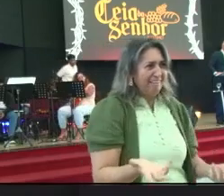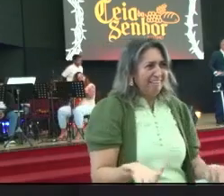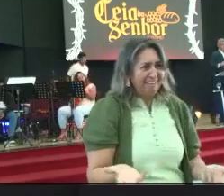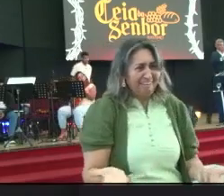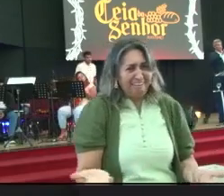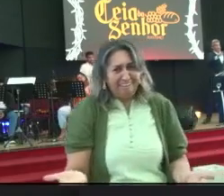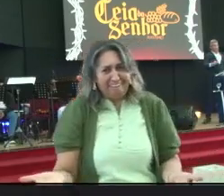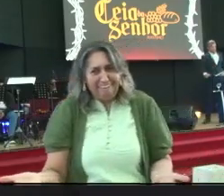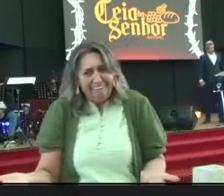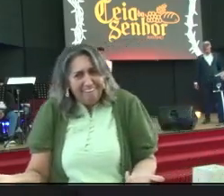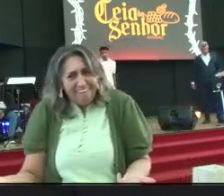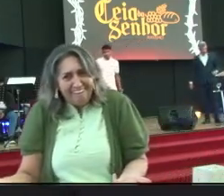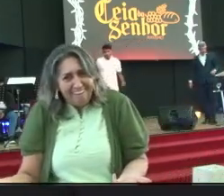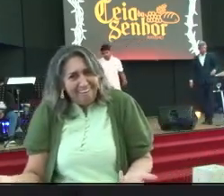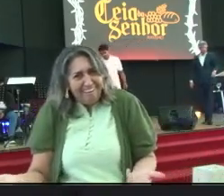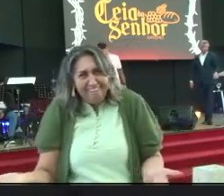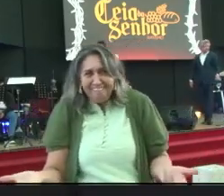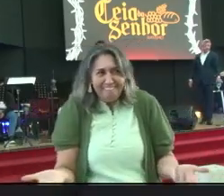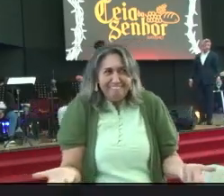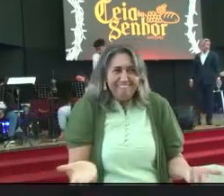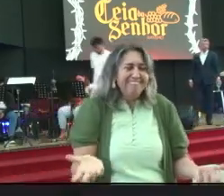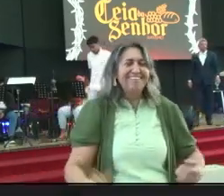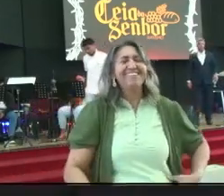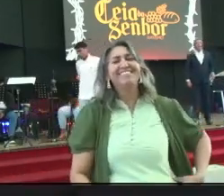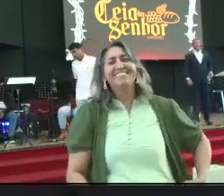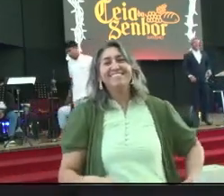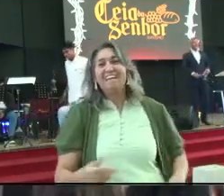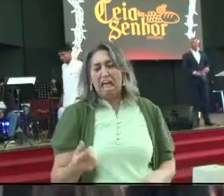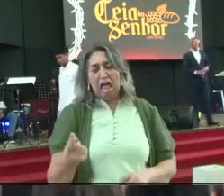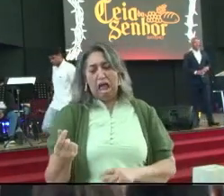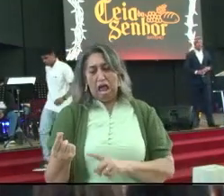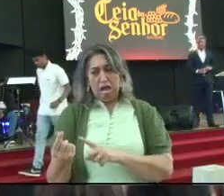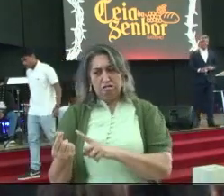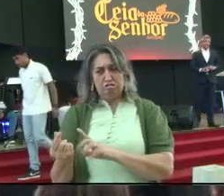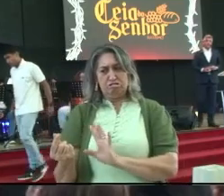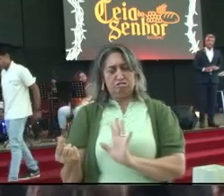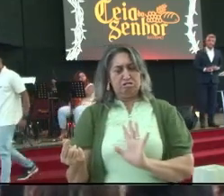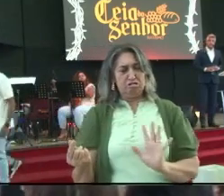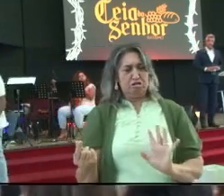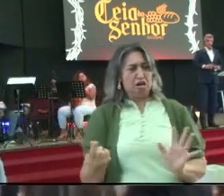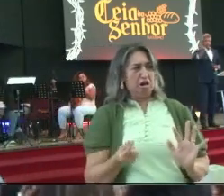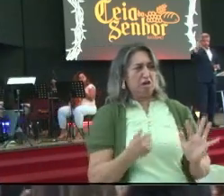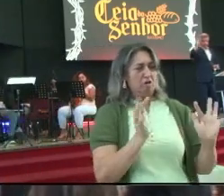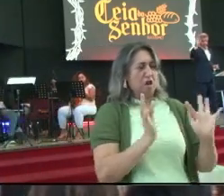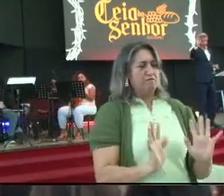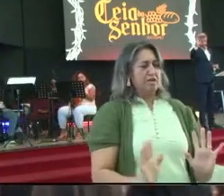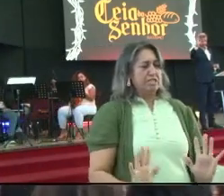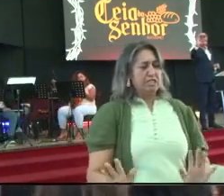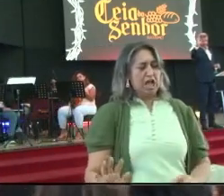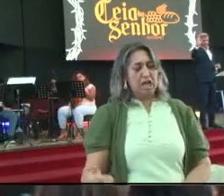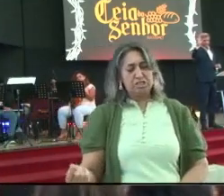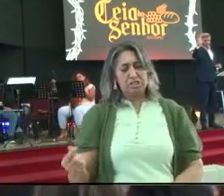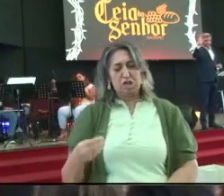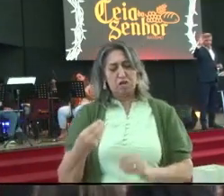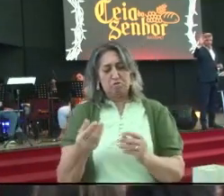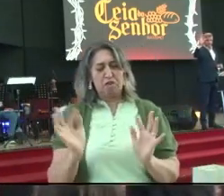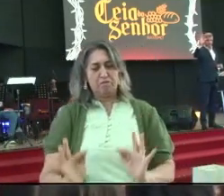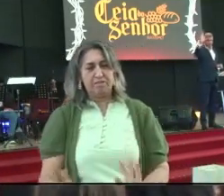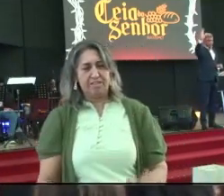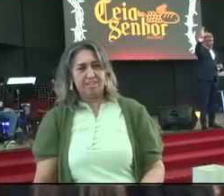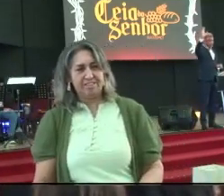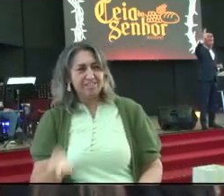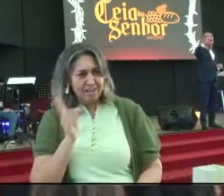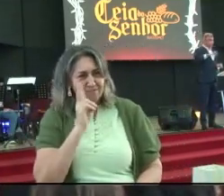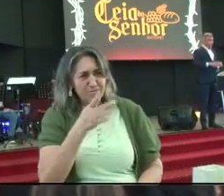Quer saber outra história? Tem gente que diz assim: dinheiro não traz felicidade. Já ouviu essa frase? Já